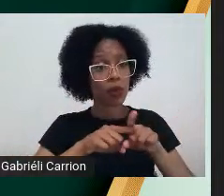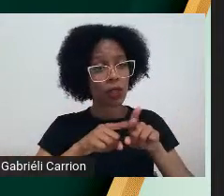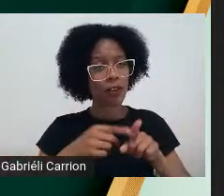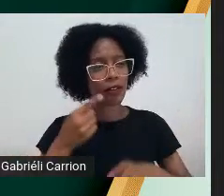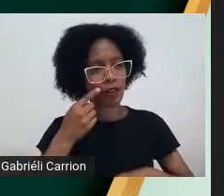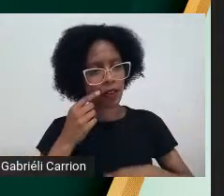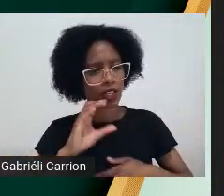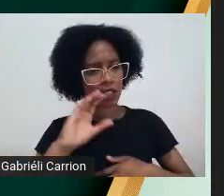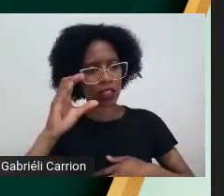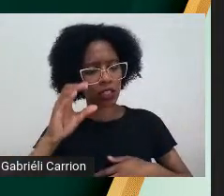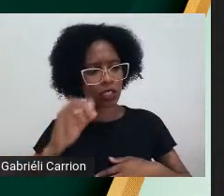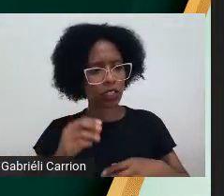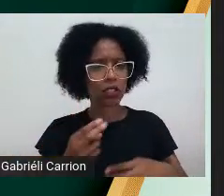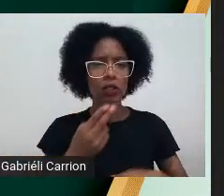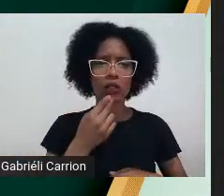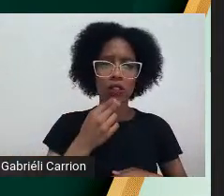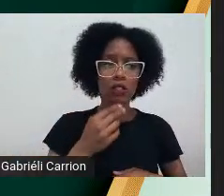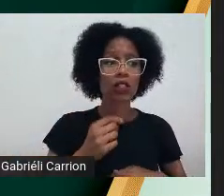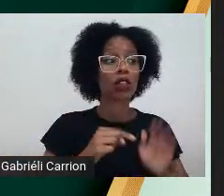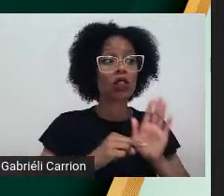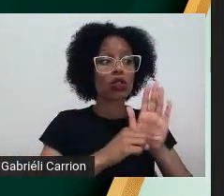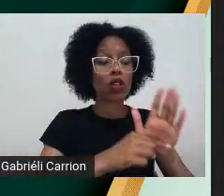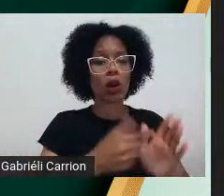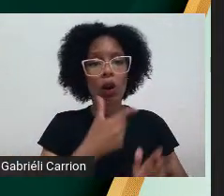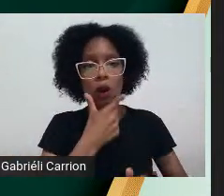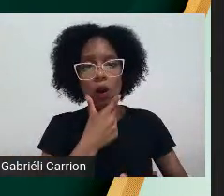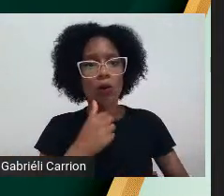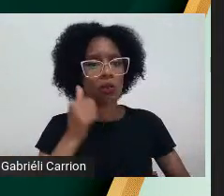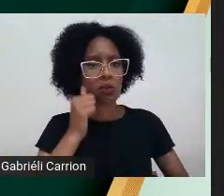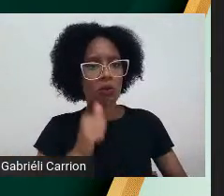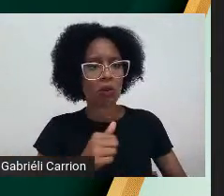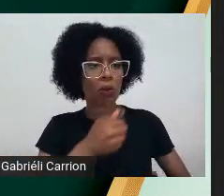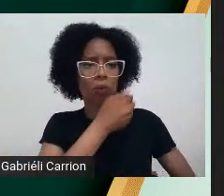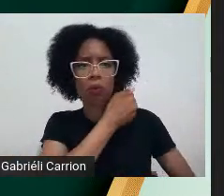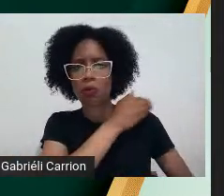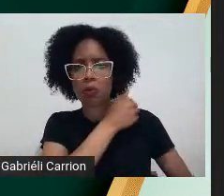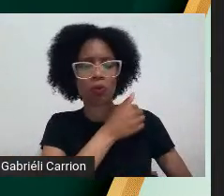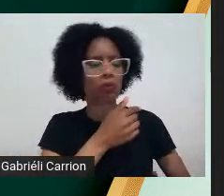nutrição em benefício da saúde do homem, sem discriminação de qualquer